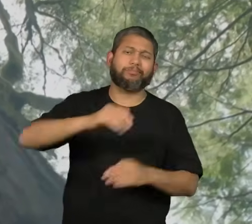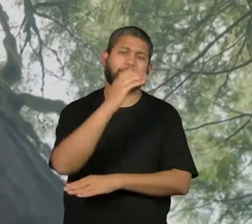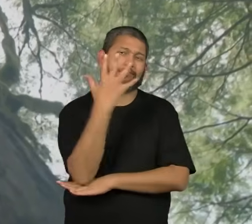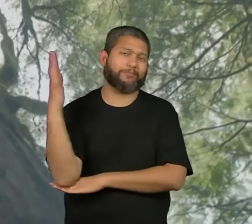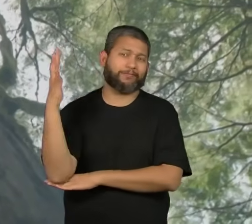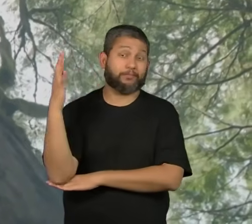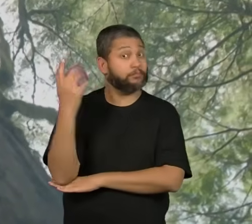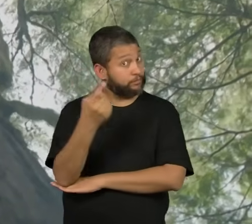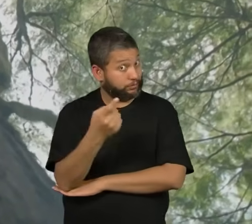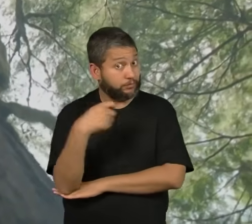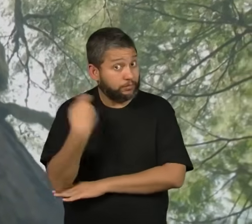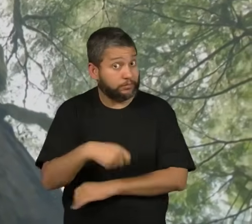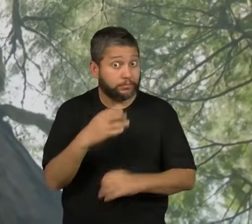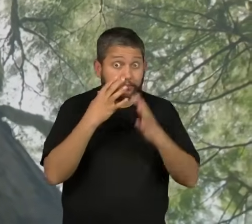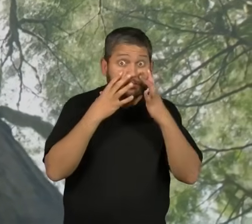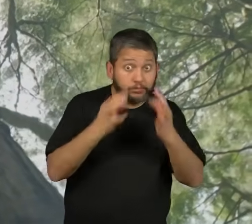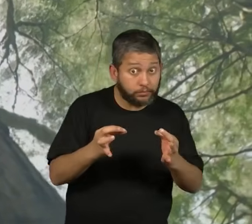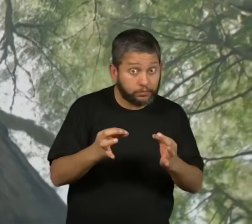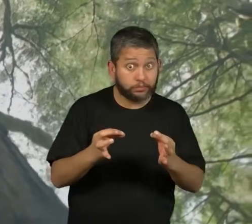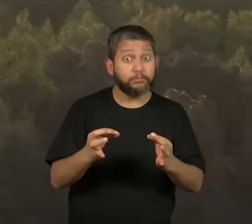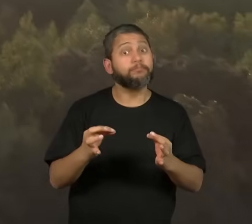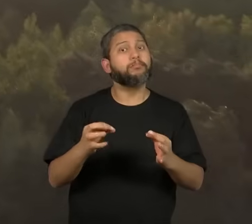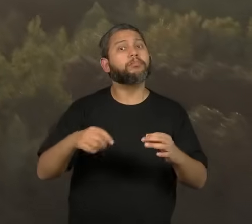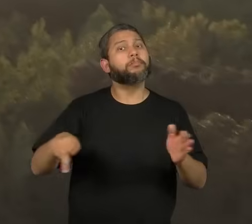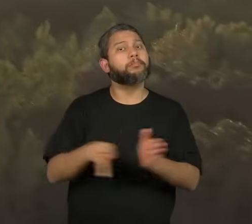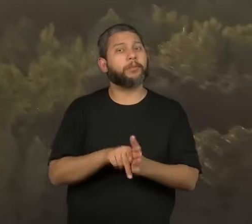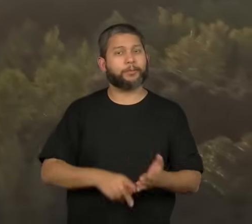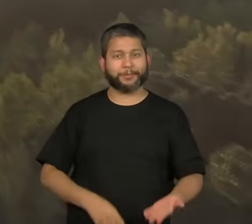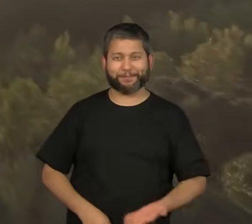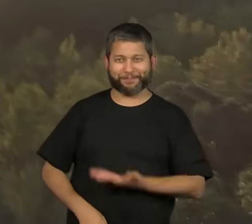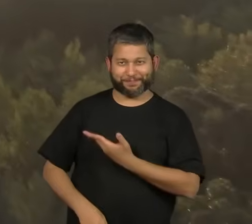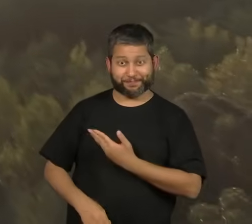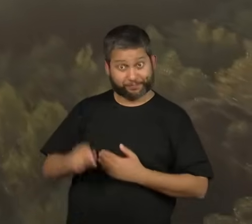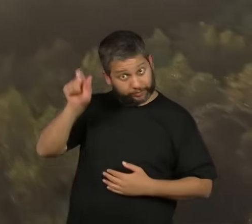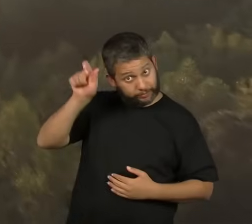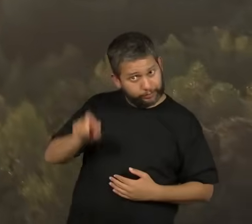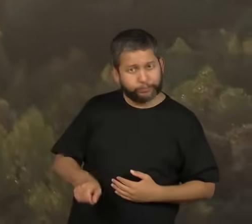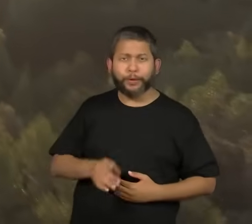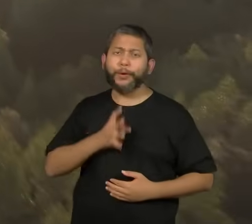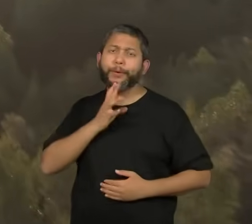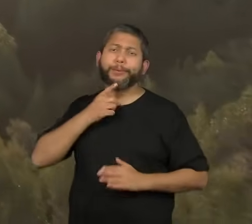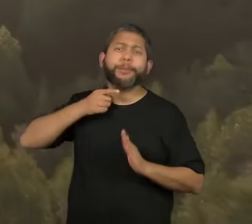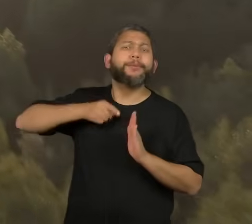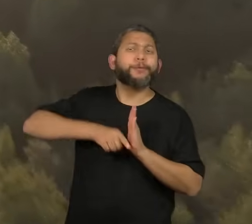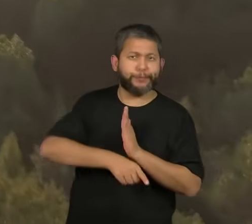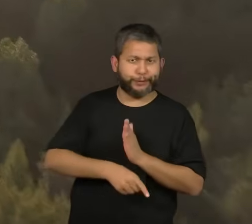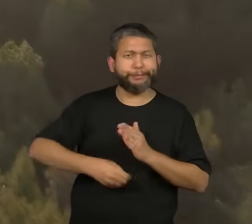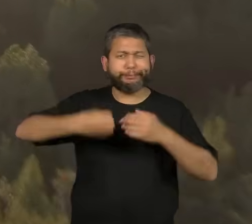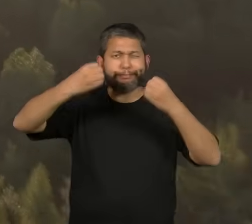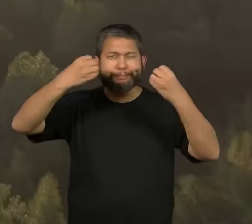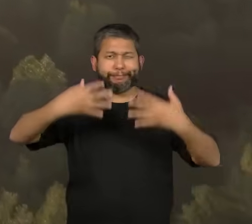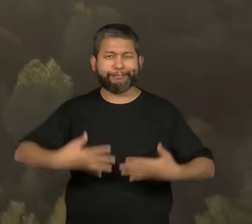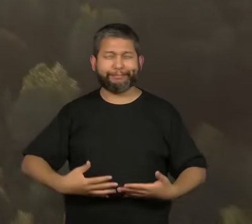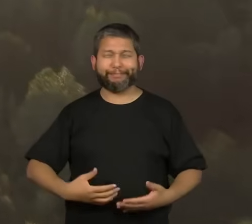exige atenção especial para as árvores, como explica o biólogo e professor Marcos